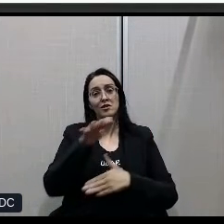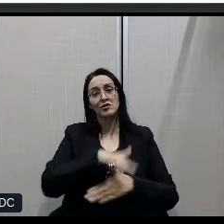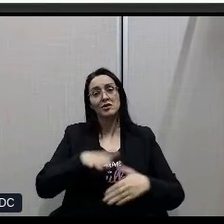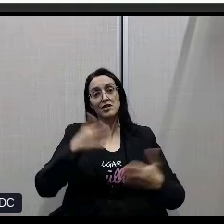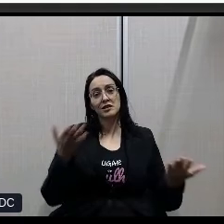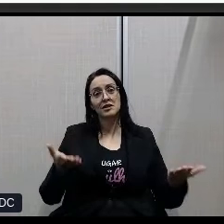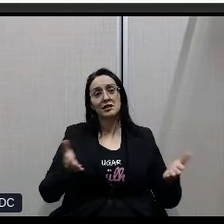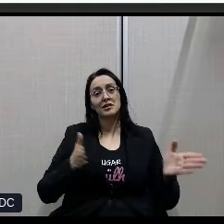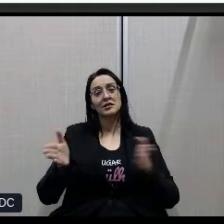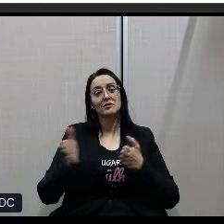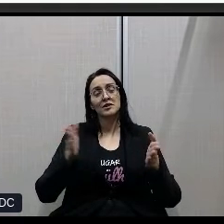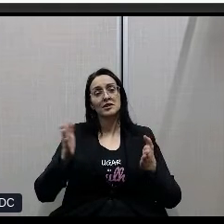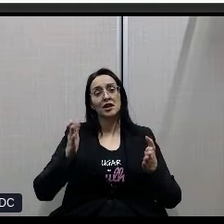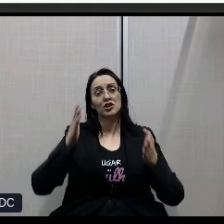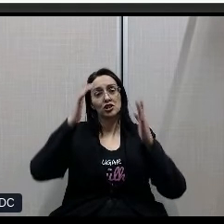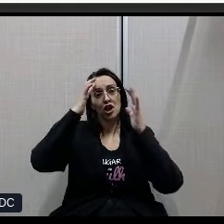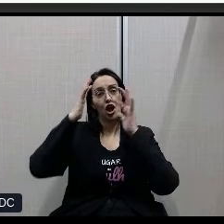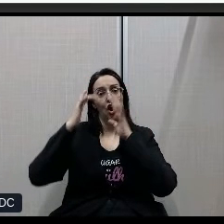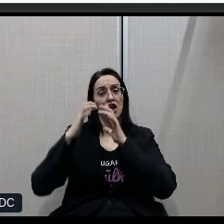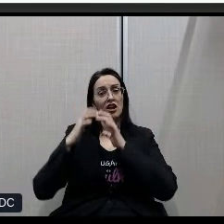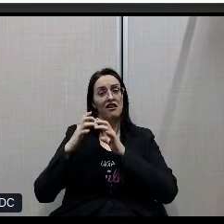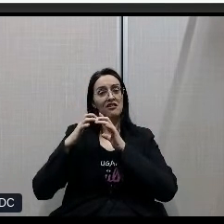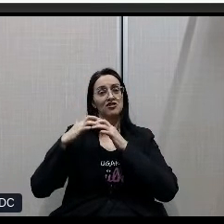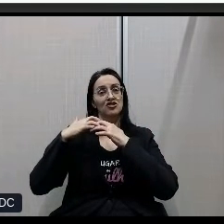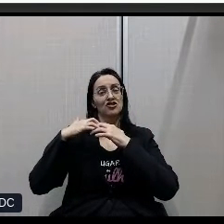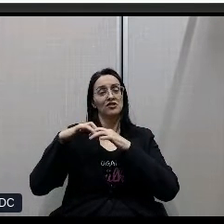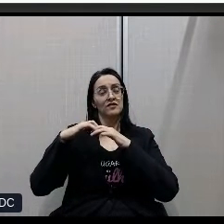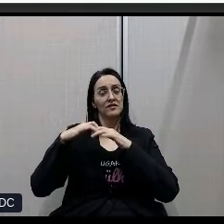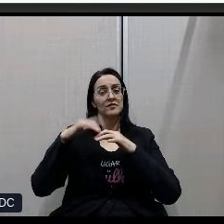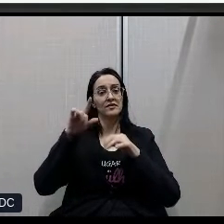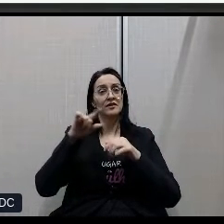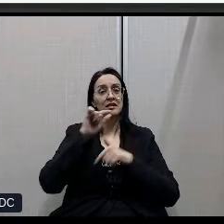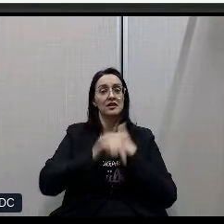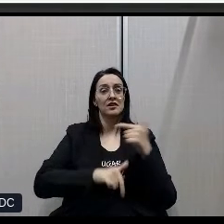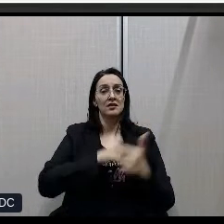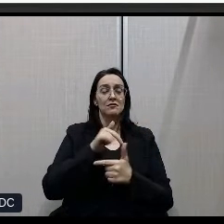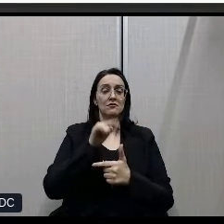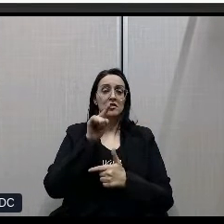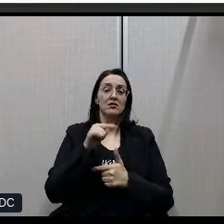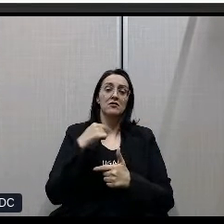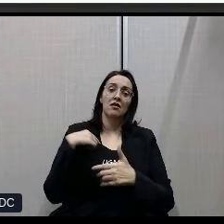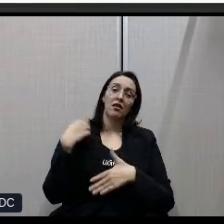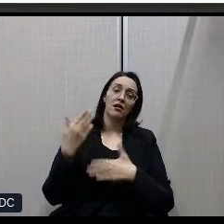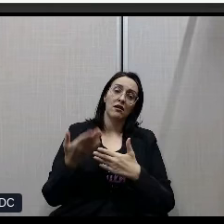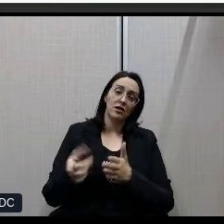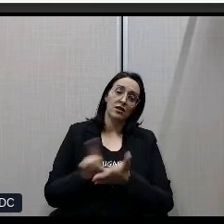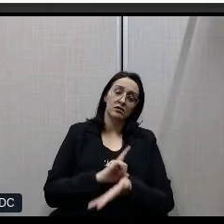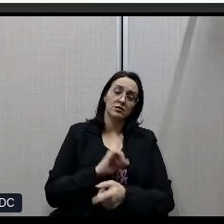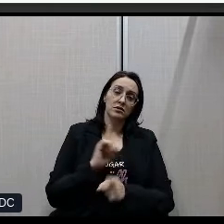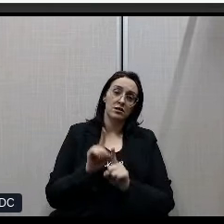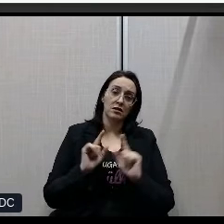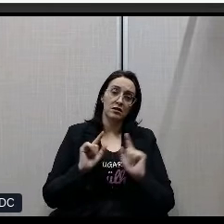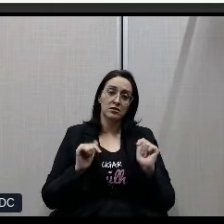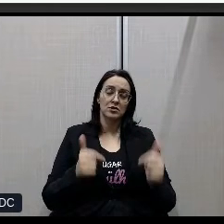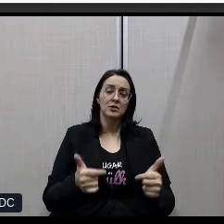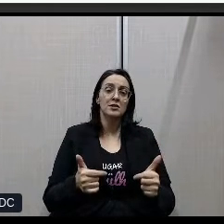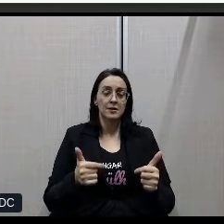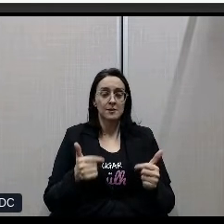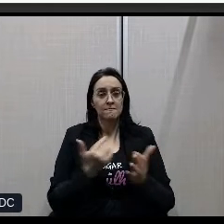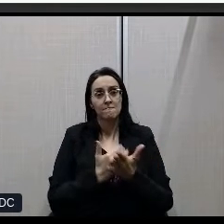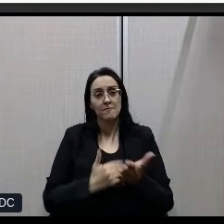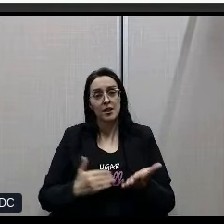acessibilidade cognitiva, sequer tinha começado a fazer os trabalhos nessa época. Então, também o Orcel ele veio antes ainda das ações